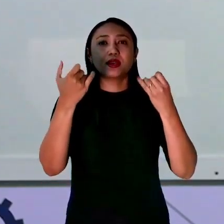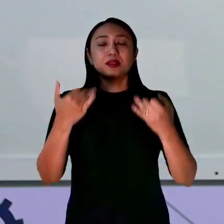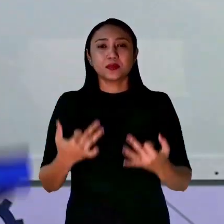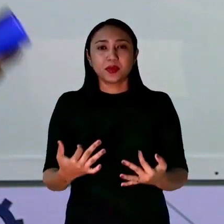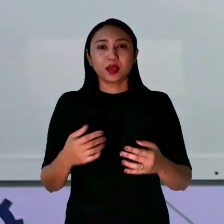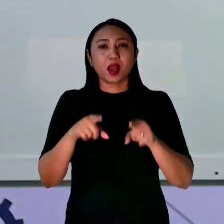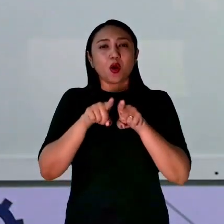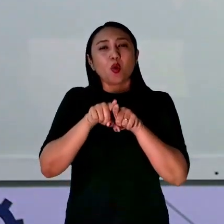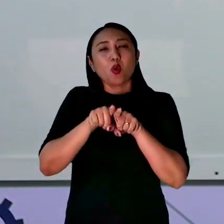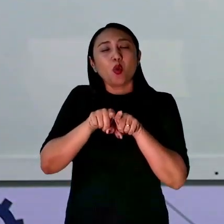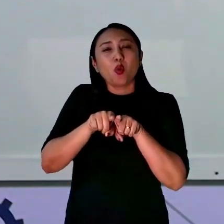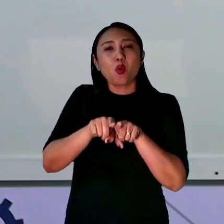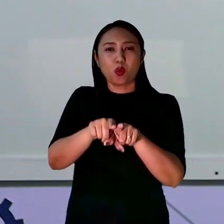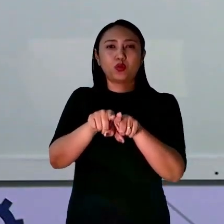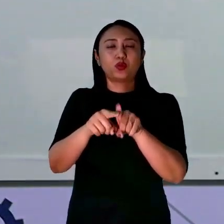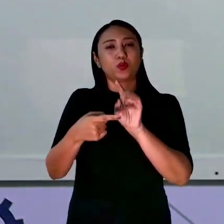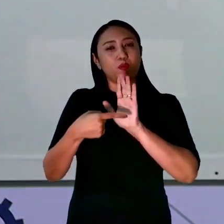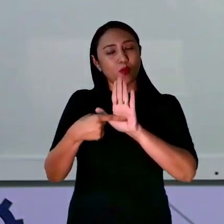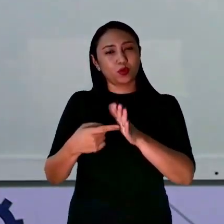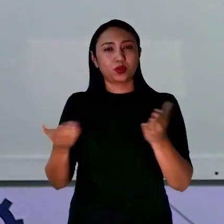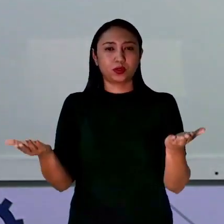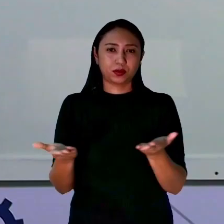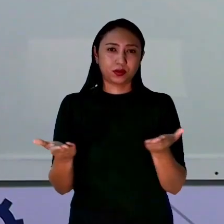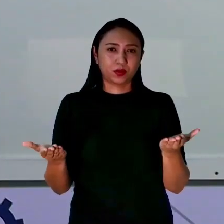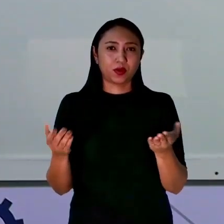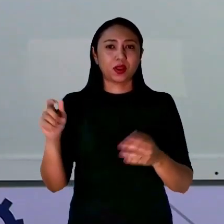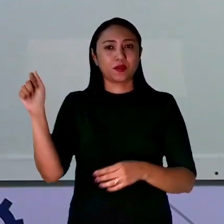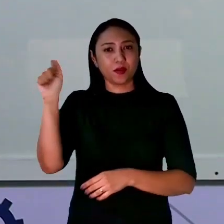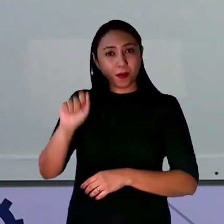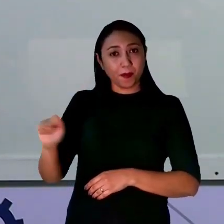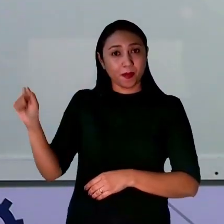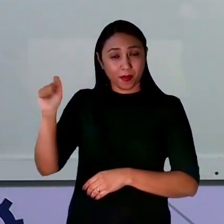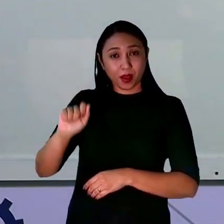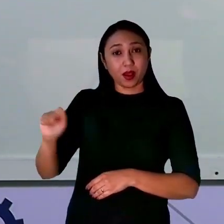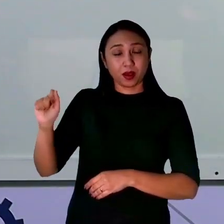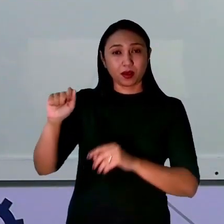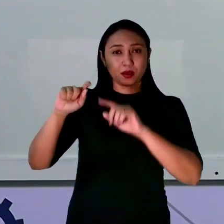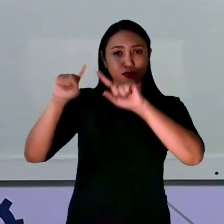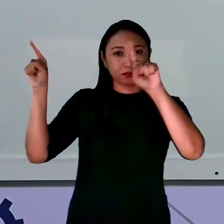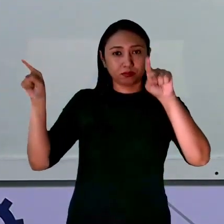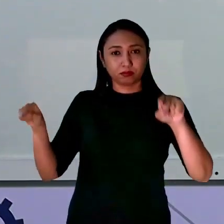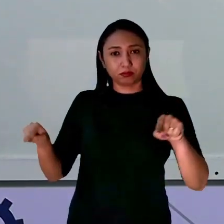condutor reto. Deixa eu mostrar aqui para vocês, tá? Eu vou apagar aqui o quadro para a gente dar uma